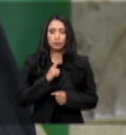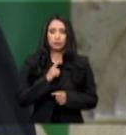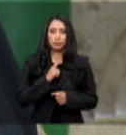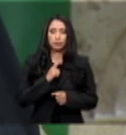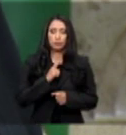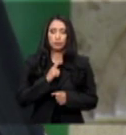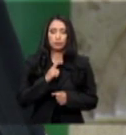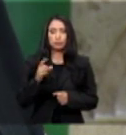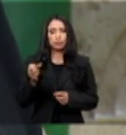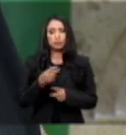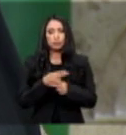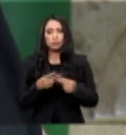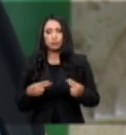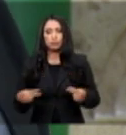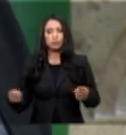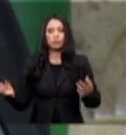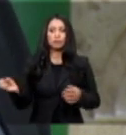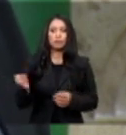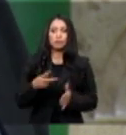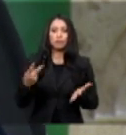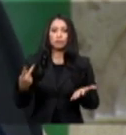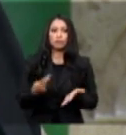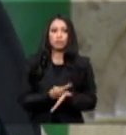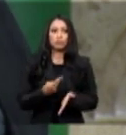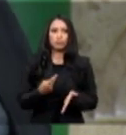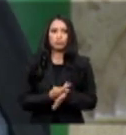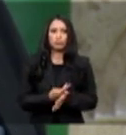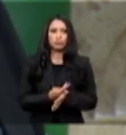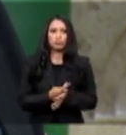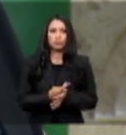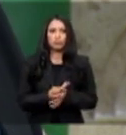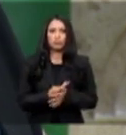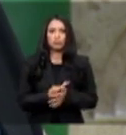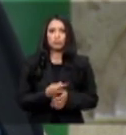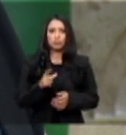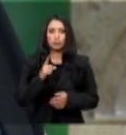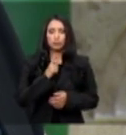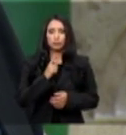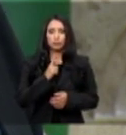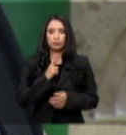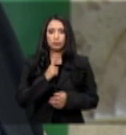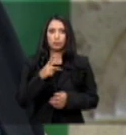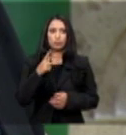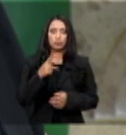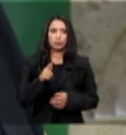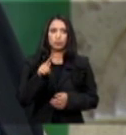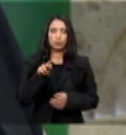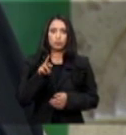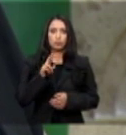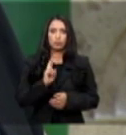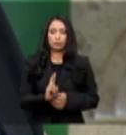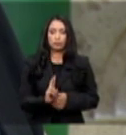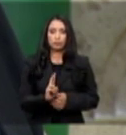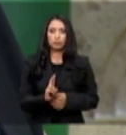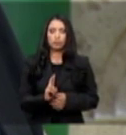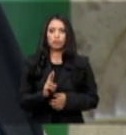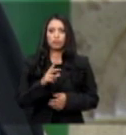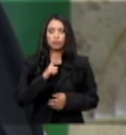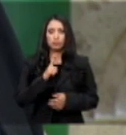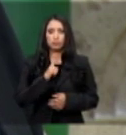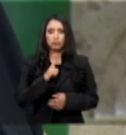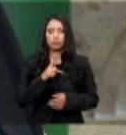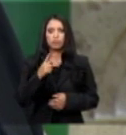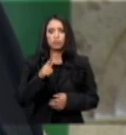situações novas que levam a Procuradoria-Geral da República, nesta sentada, o